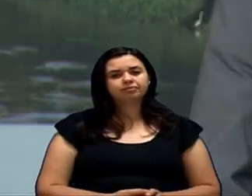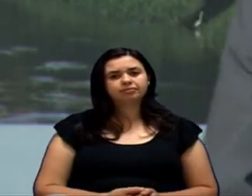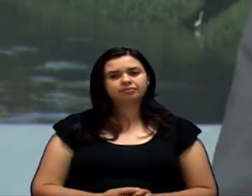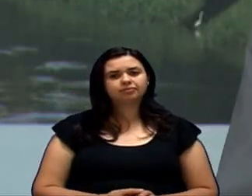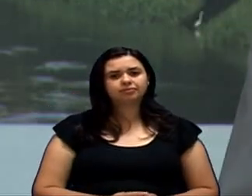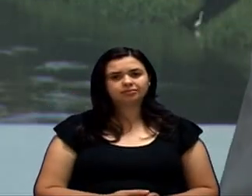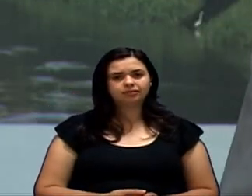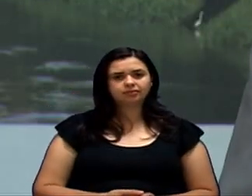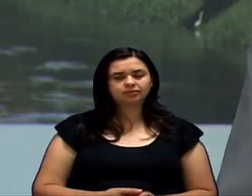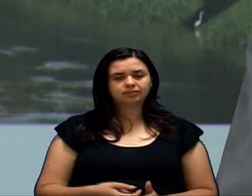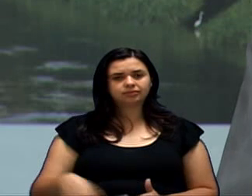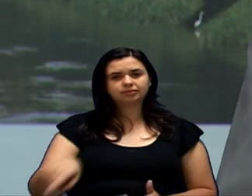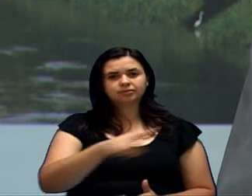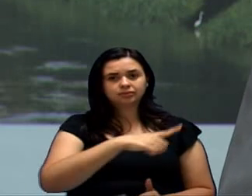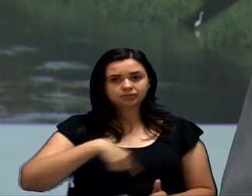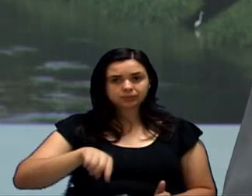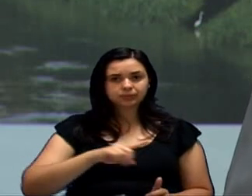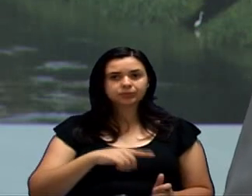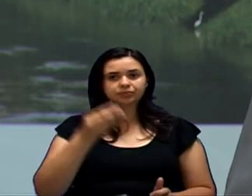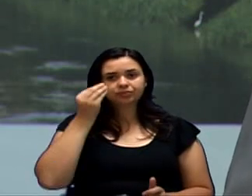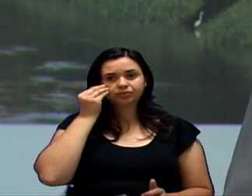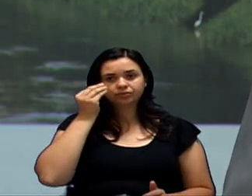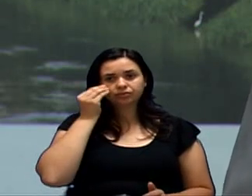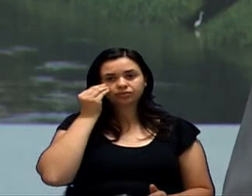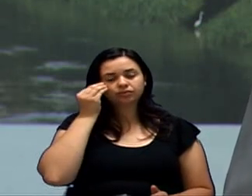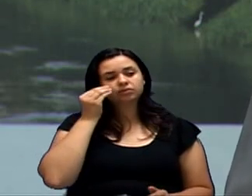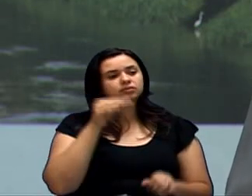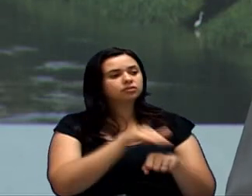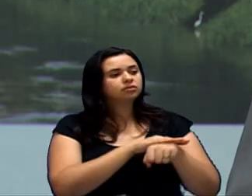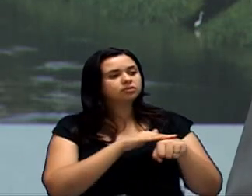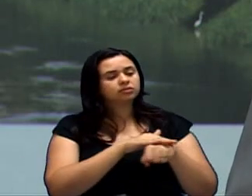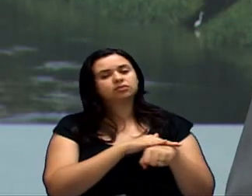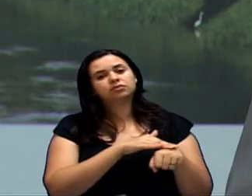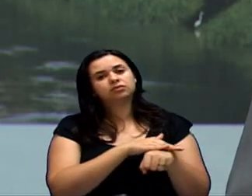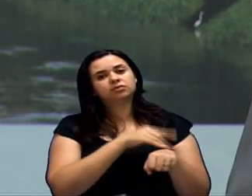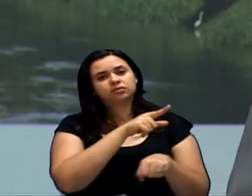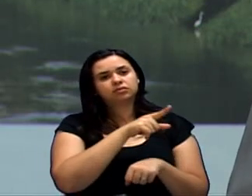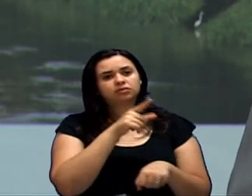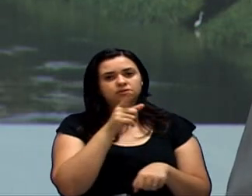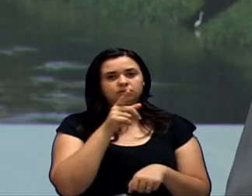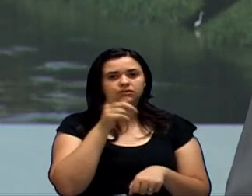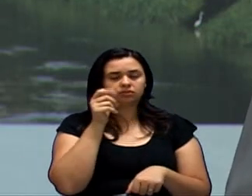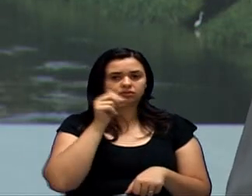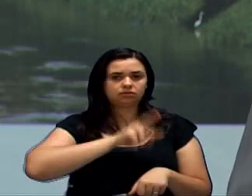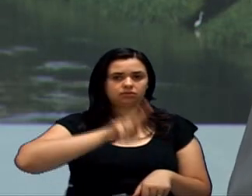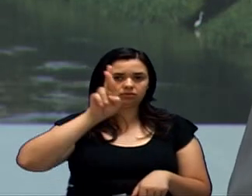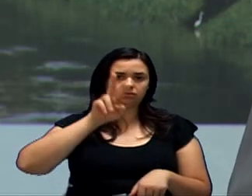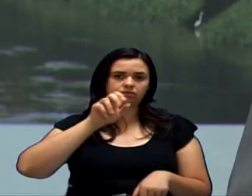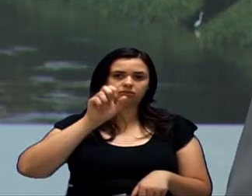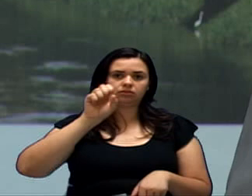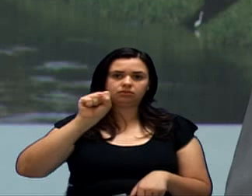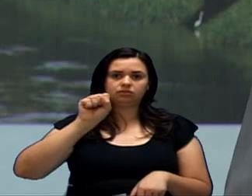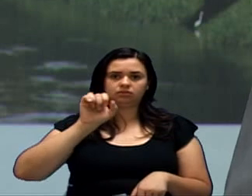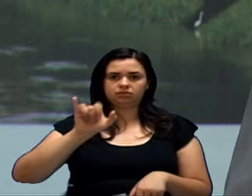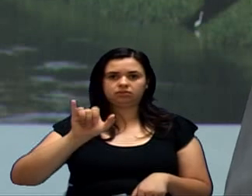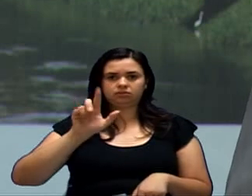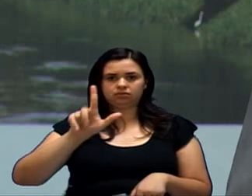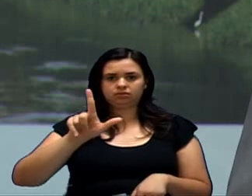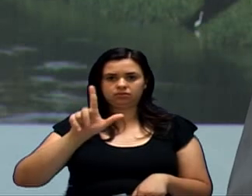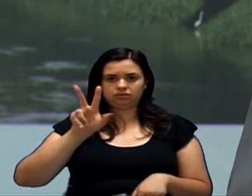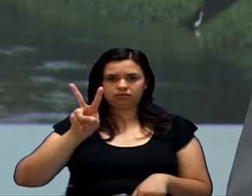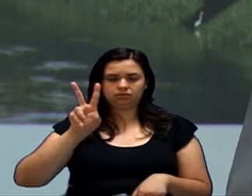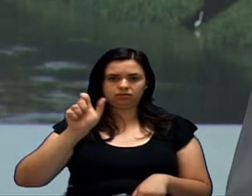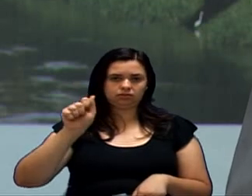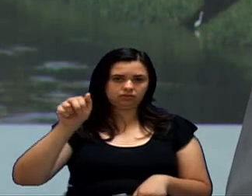nós estaremos também numa conversa com a doutora Silvana, a quem nós respeitamos